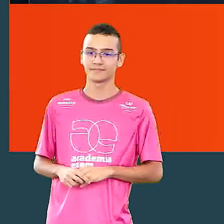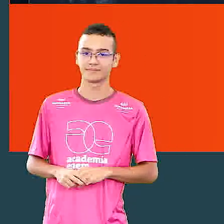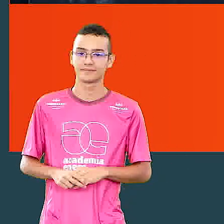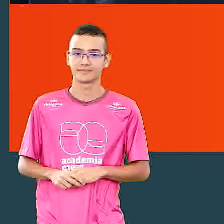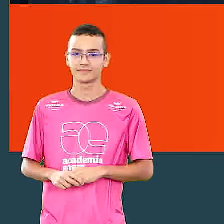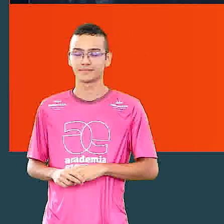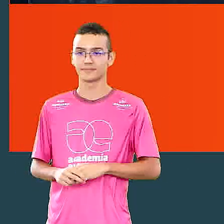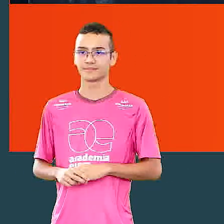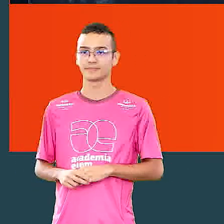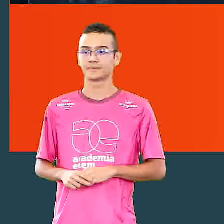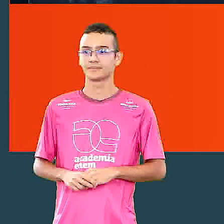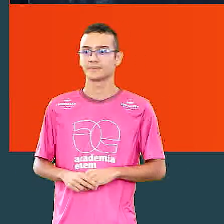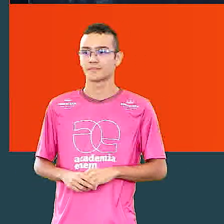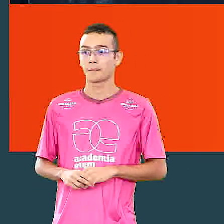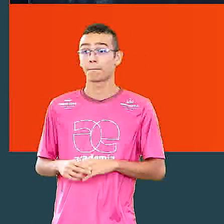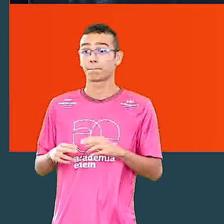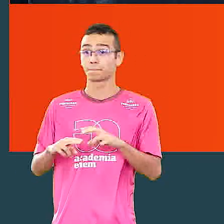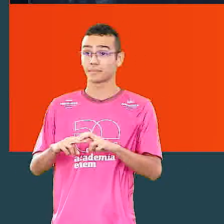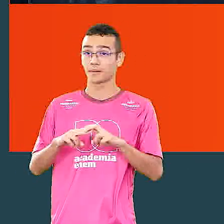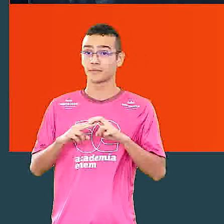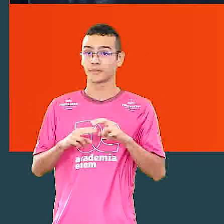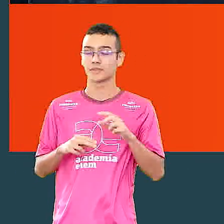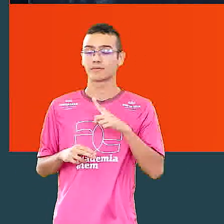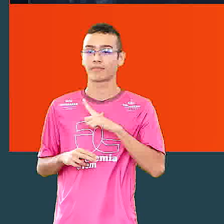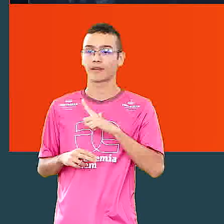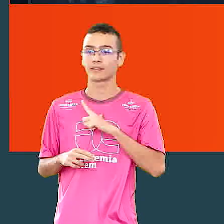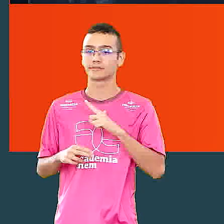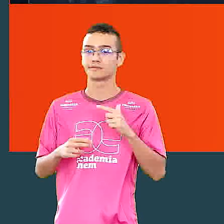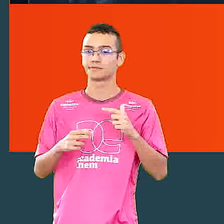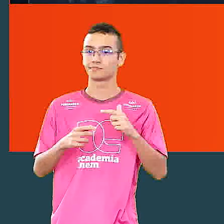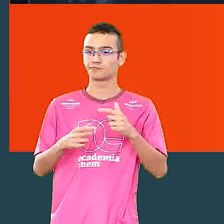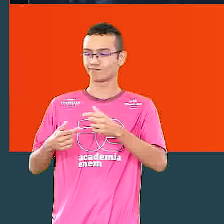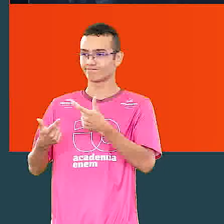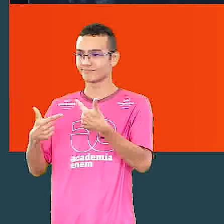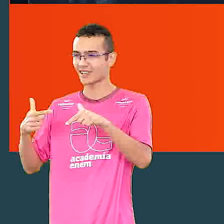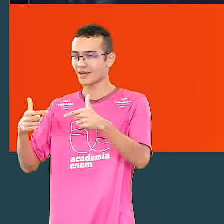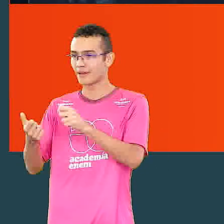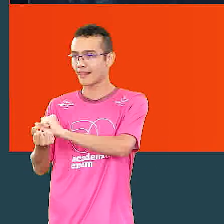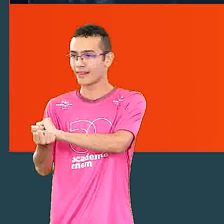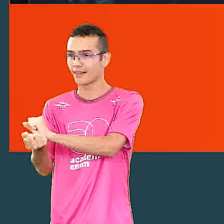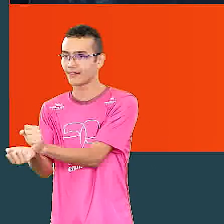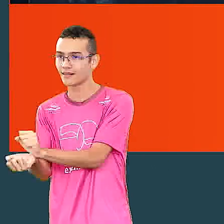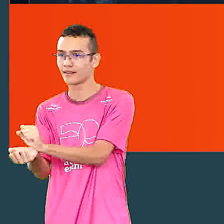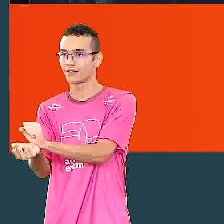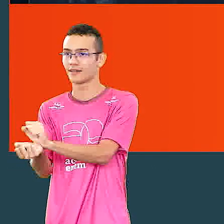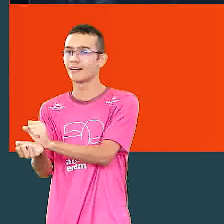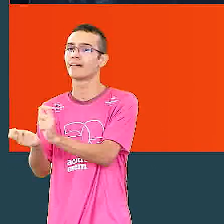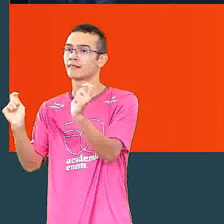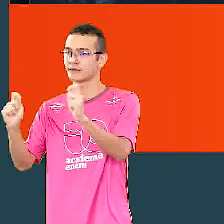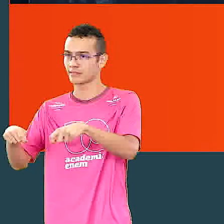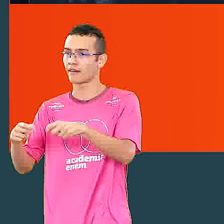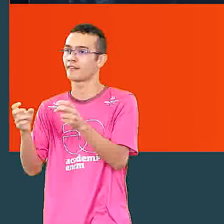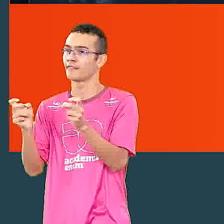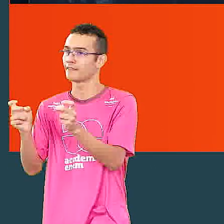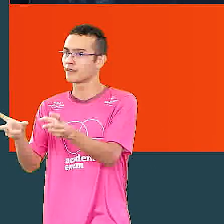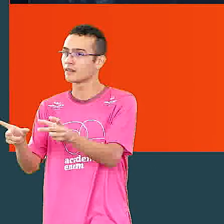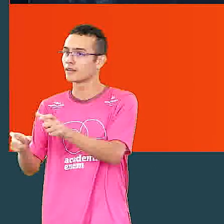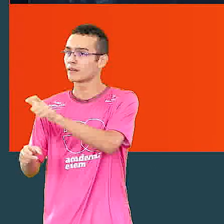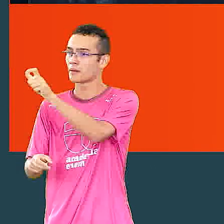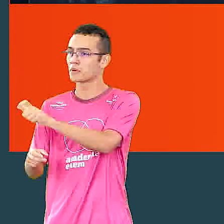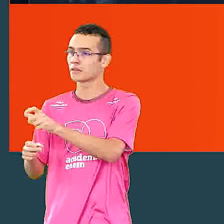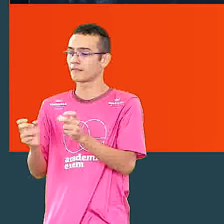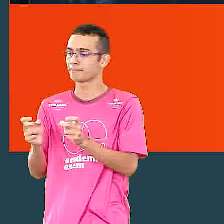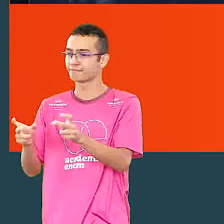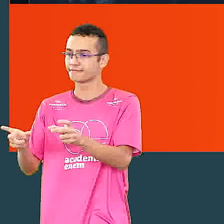fazer isso porque ela não pode. Porque o trabalho escravo é trabalho que eu posso vender a pessoa.